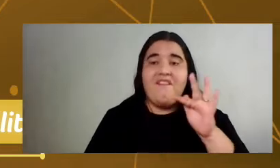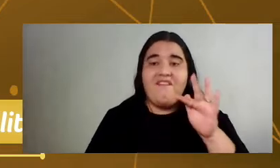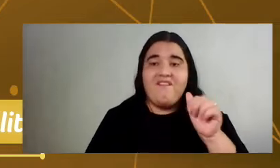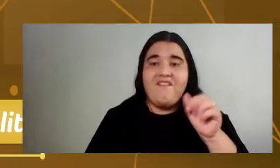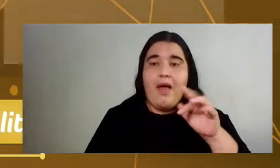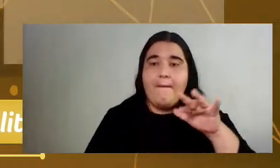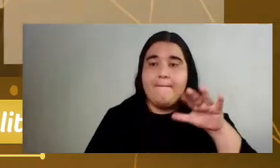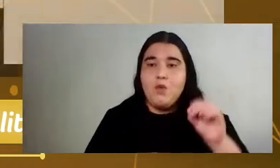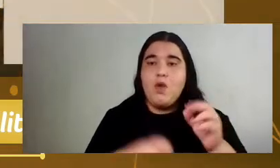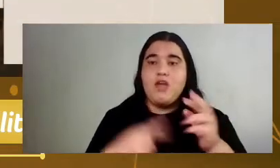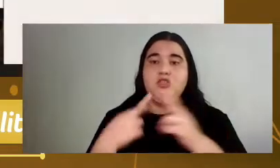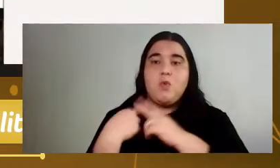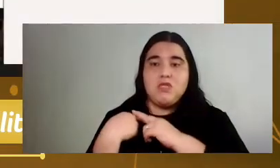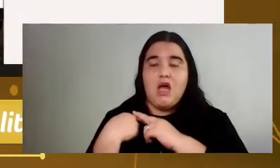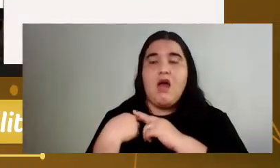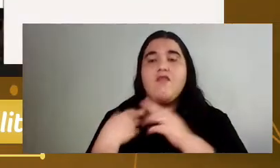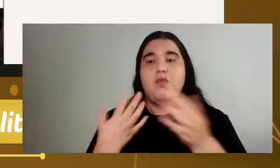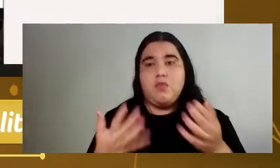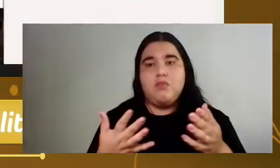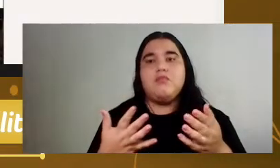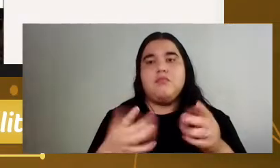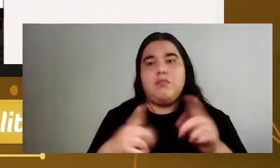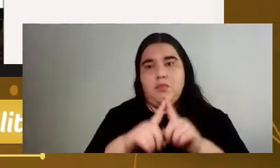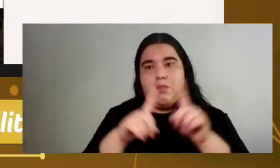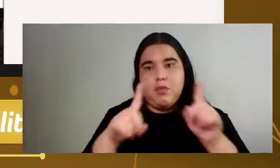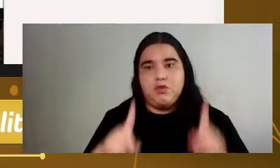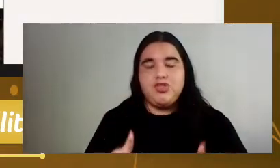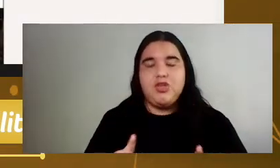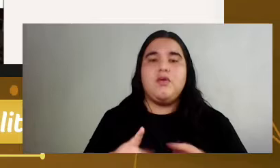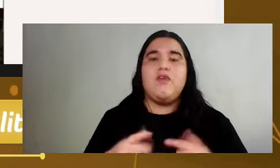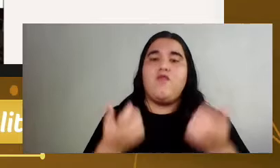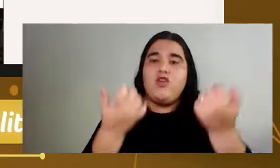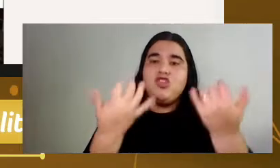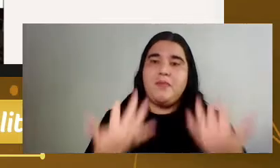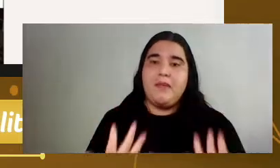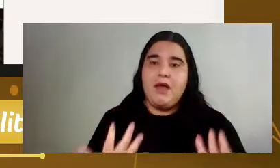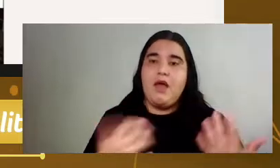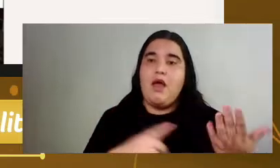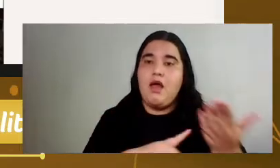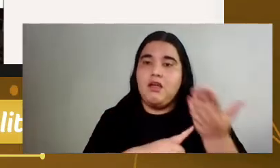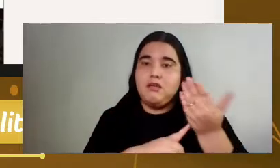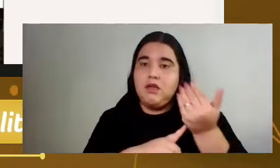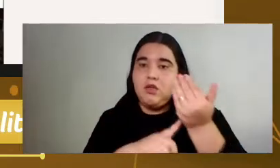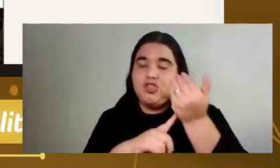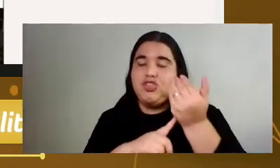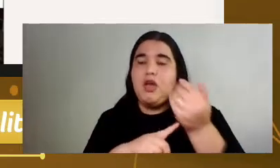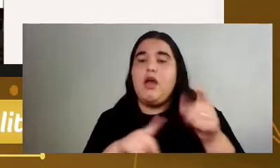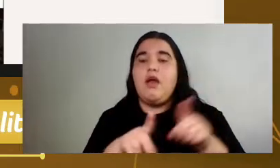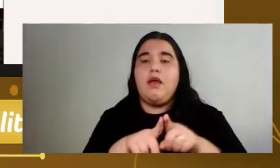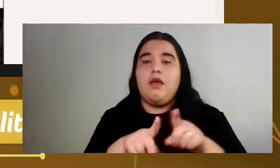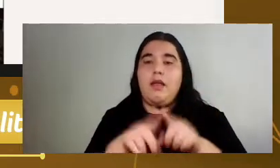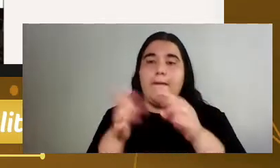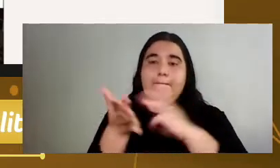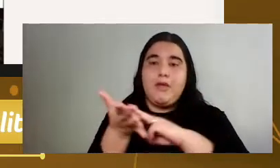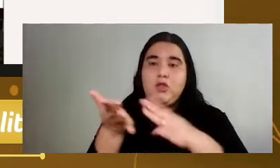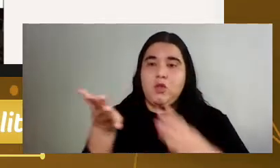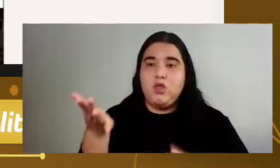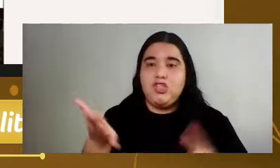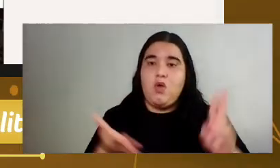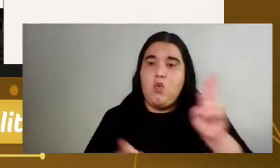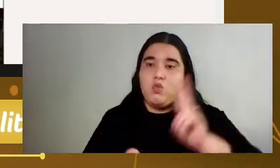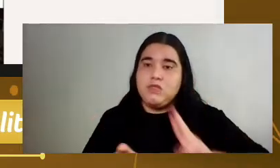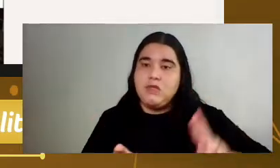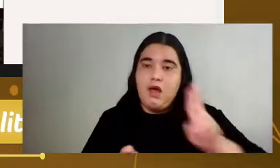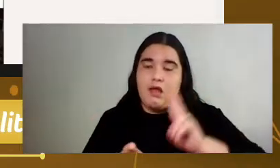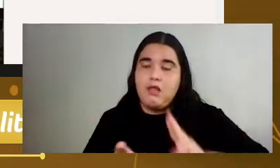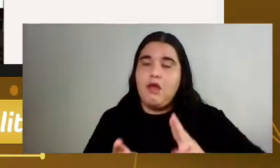acontecendo. Eu vou falar um pouquinho aqui da tecnologia, da metodologia e da tecnologia usada para o desenvolvimento desse